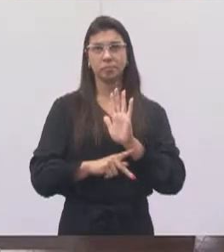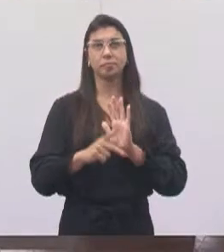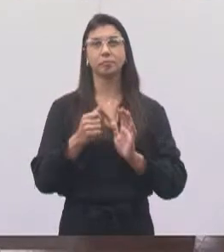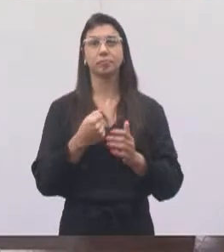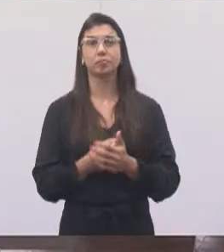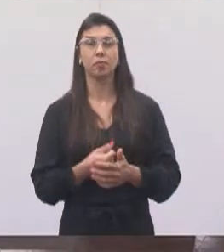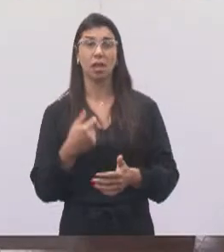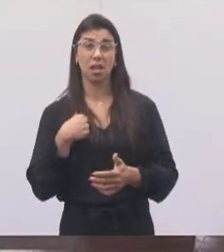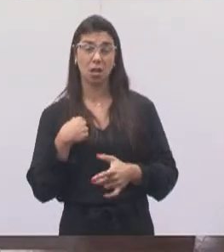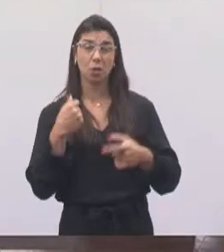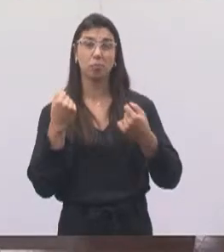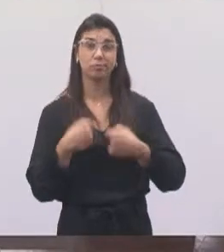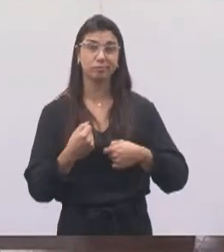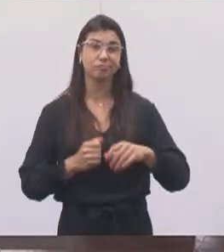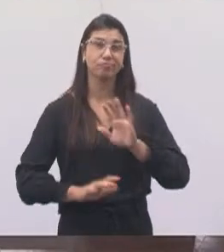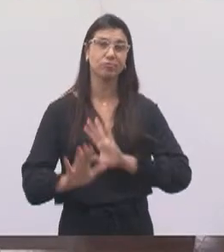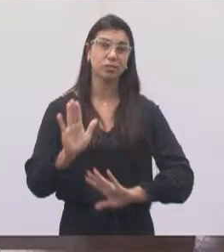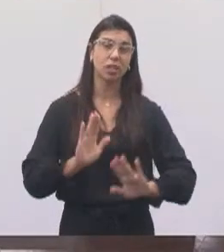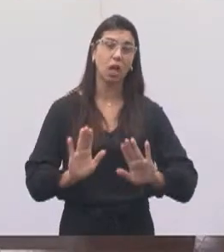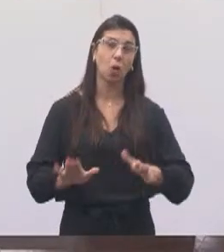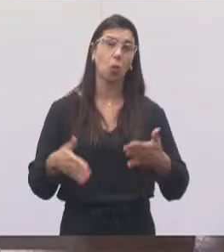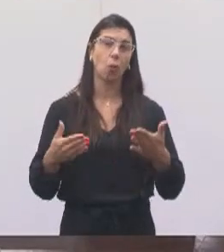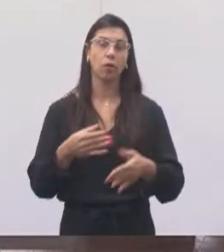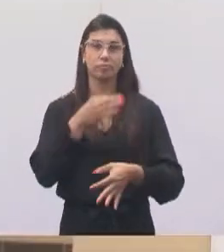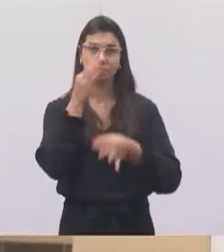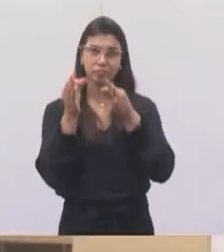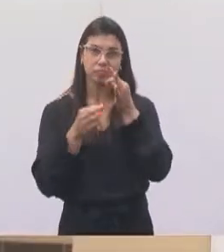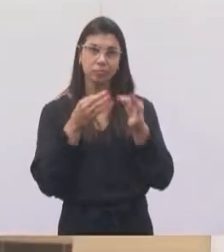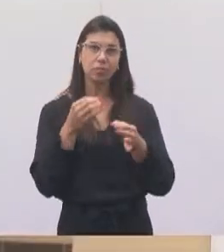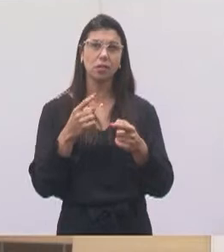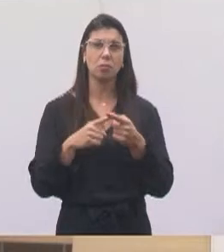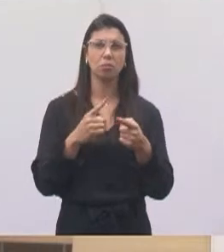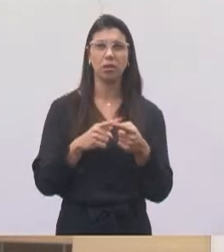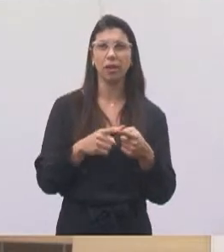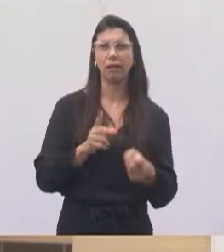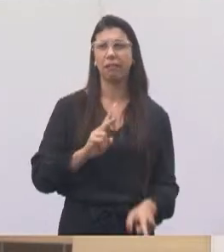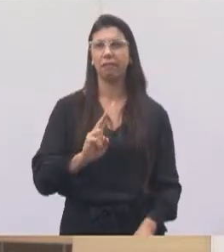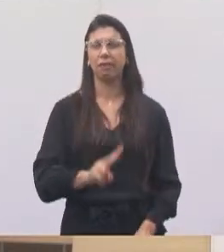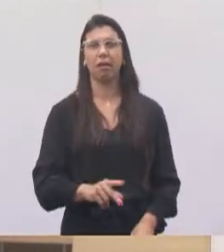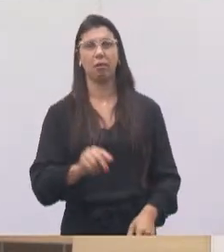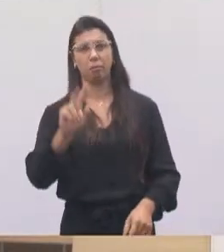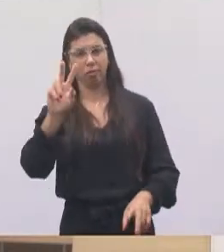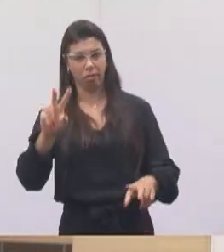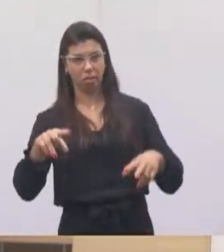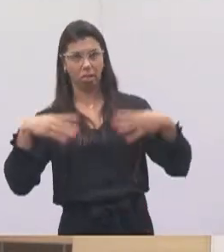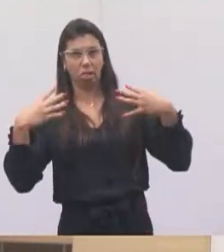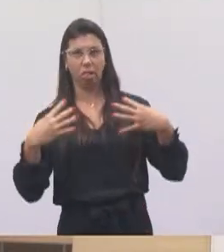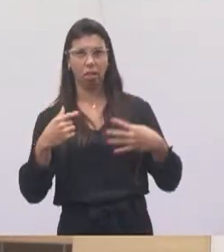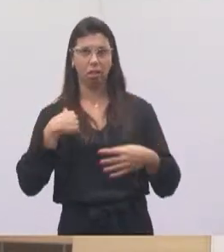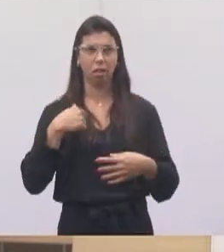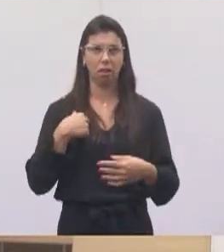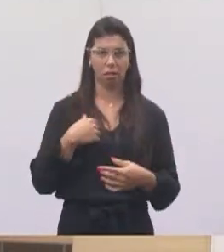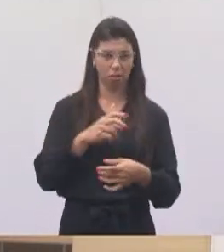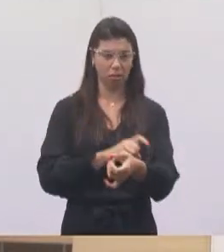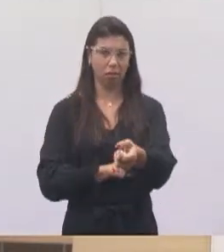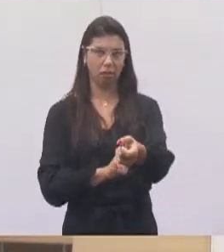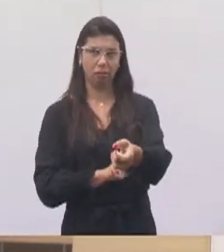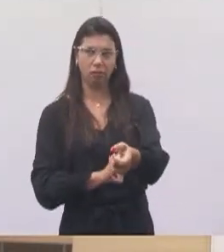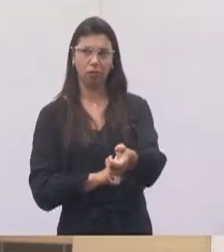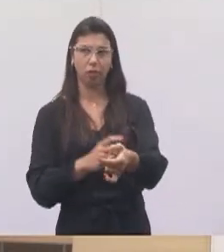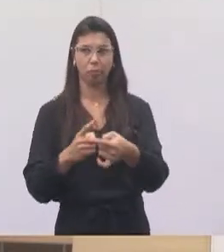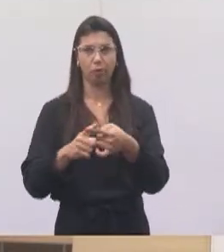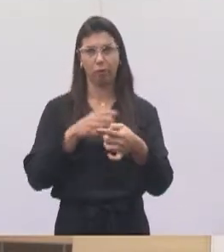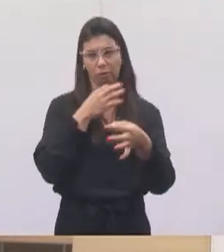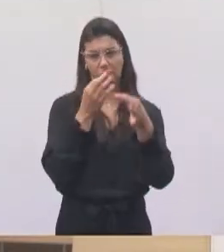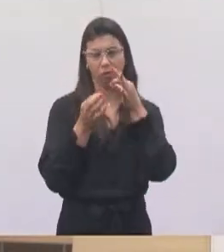como eu falo, porque a mulher é sempre tratada como estressada ou nervosa quando ela expõe a sua opinião. Não entendo isso, né?